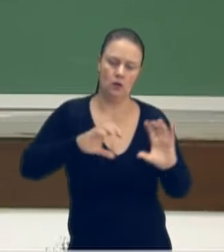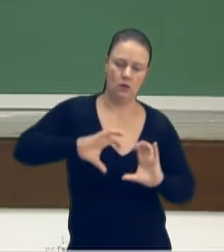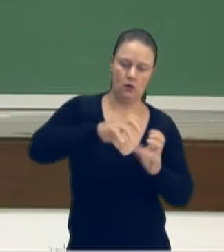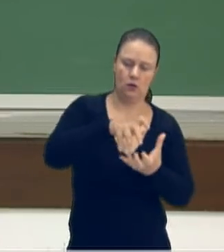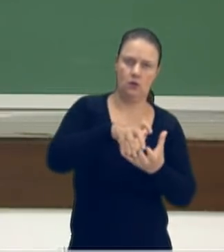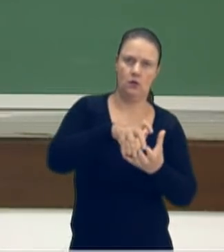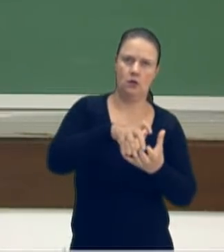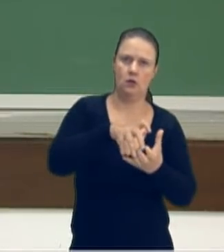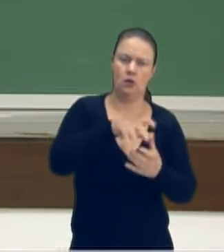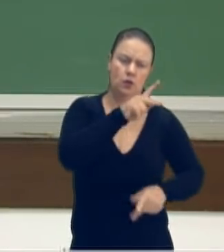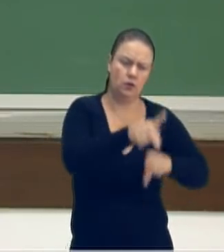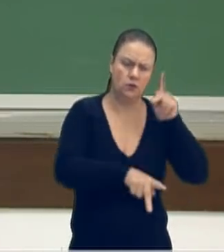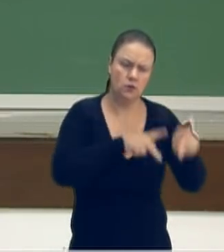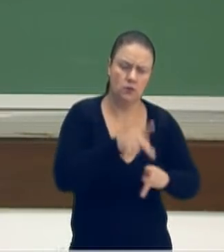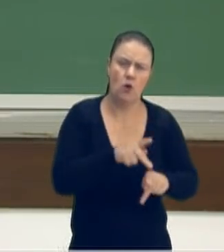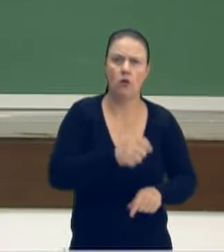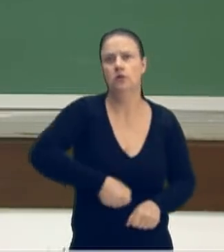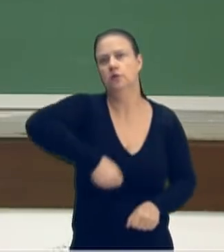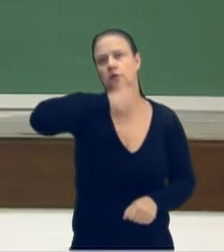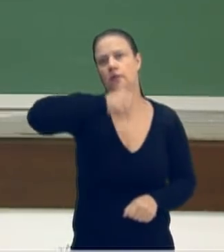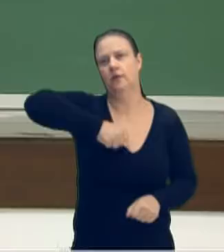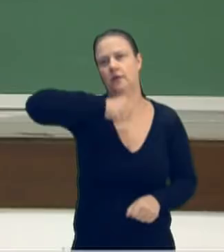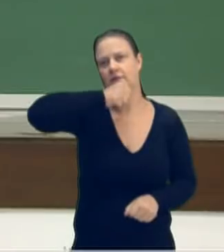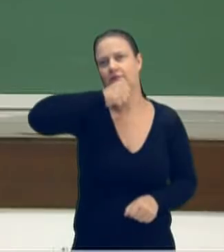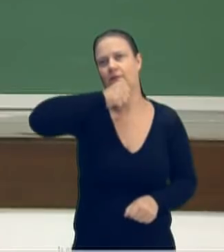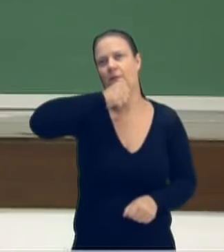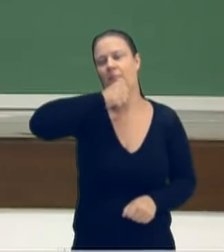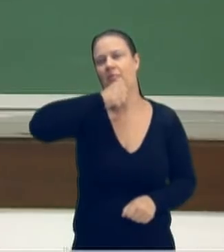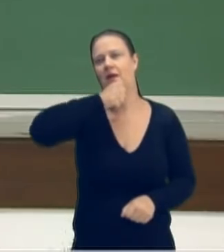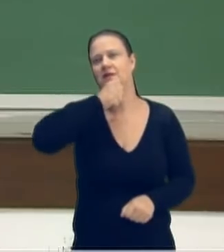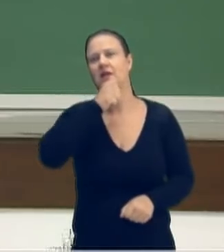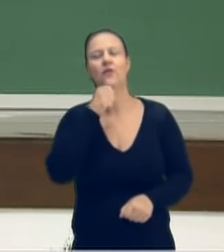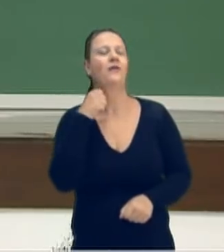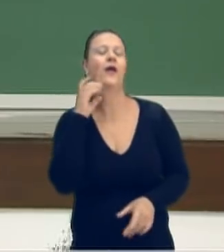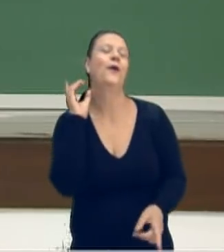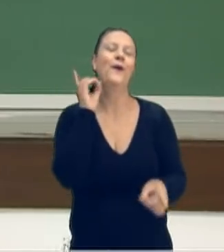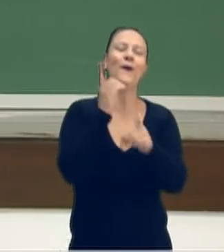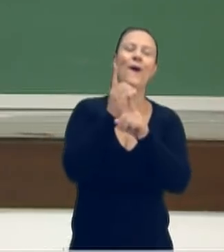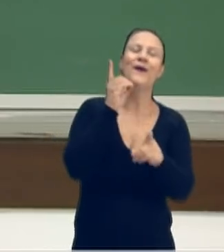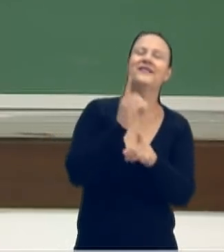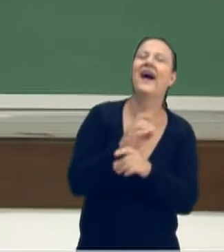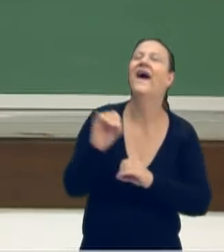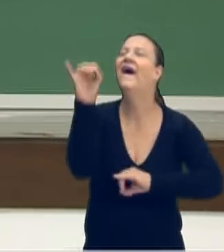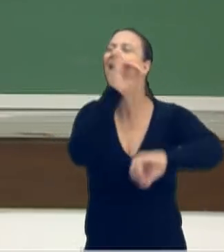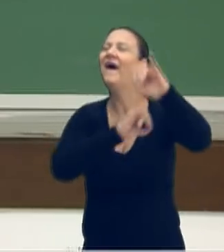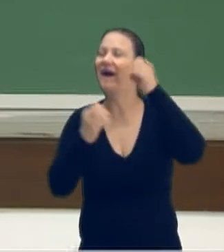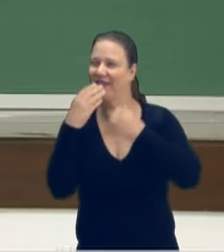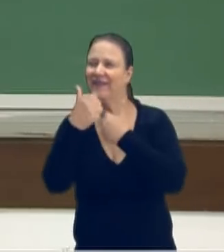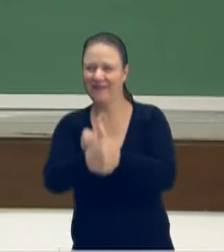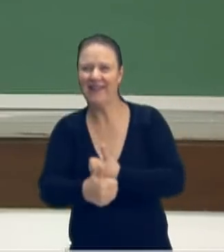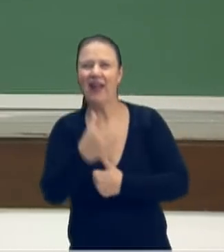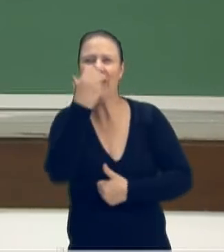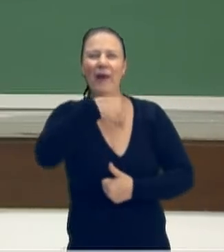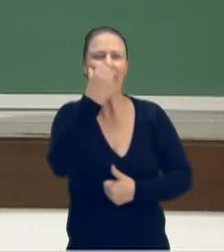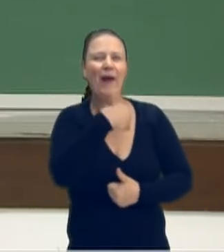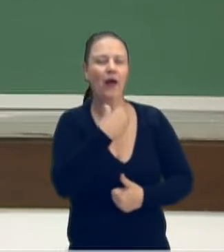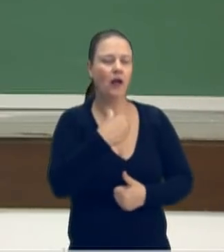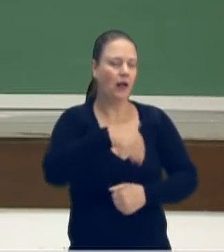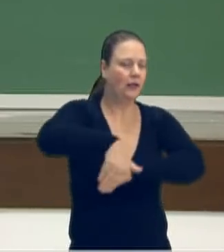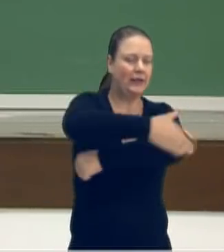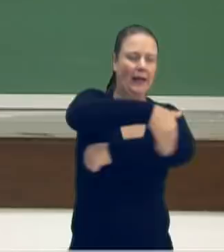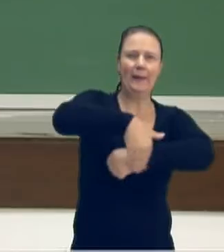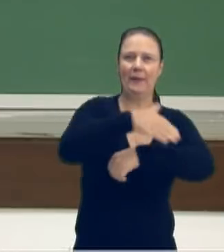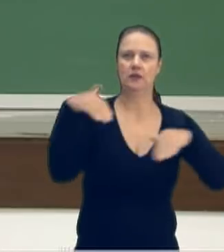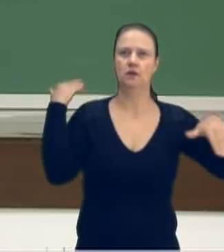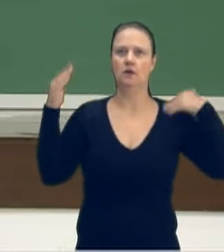civilizações da antiguidade. Imagine, você não vai encontrar um faraó, como diz o outro, comendo uma maçã num belo dia. Oi, tudo bom, seu faraó? Para ele sair à rua,